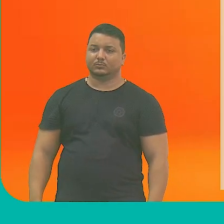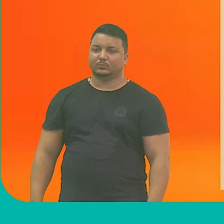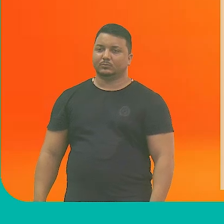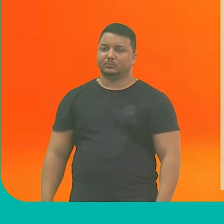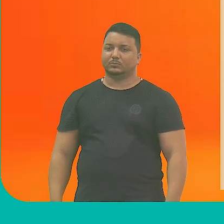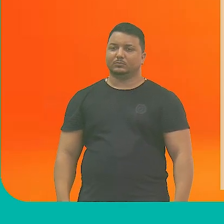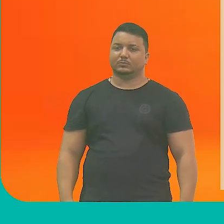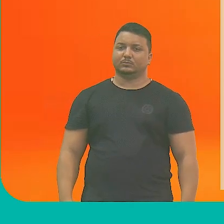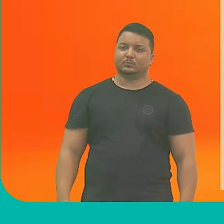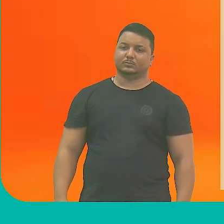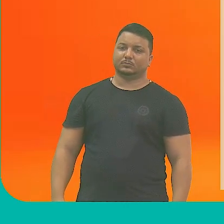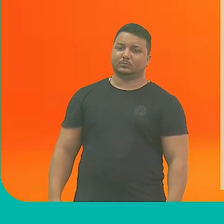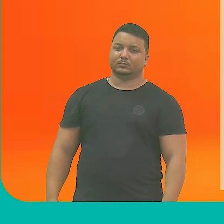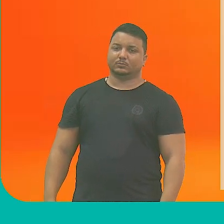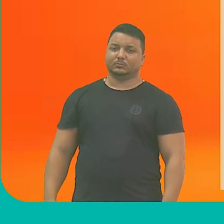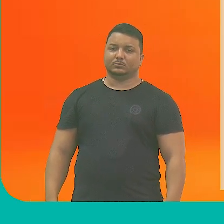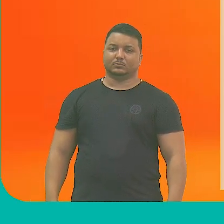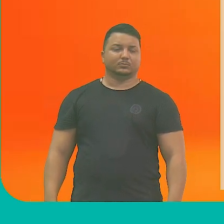prof.jorgejunior.